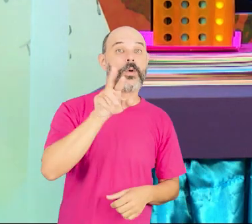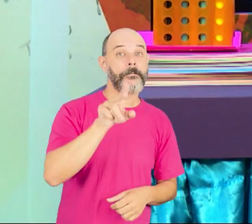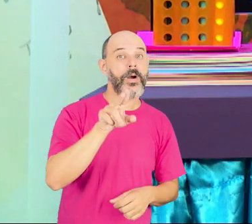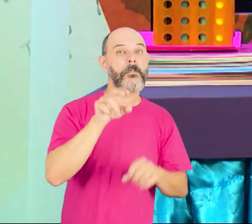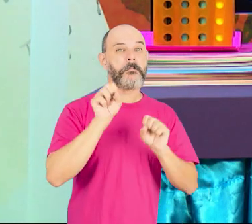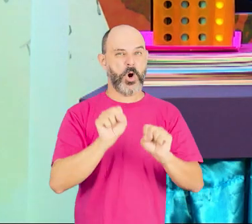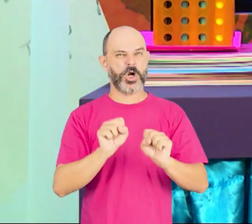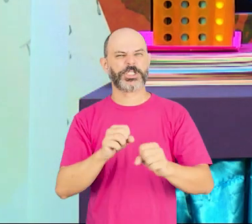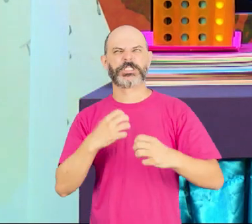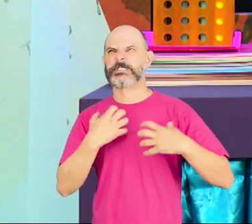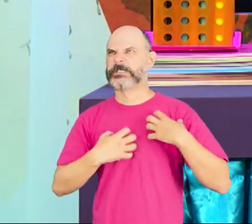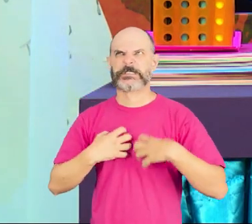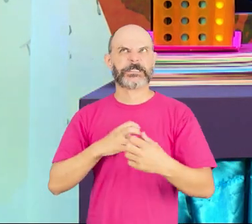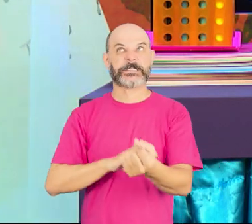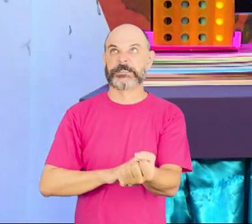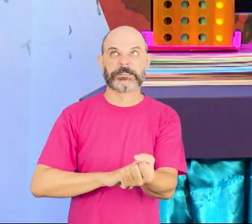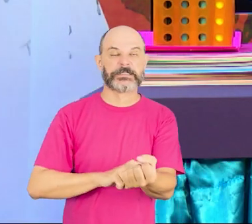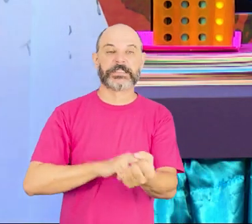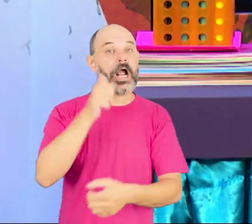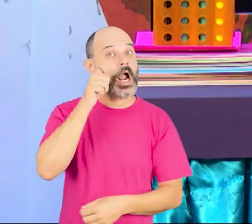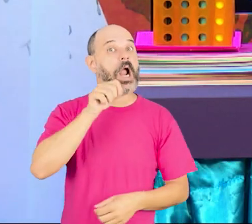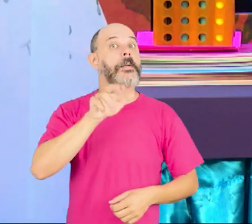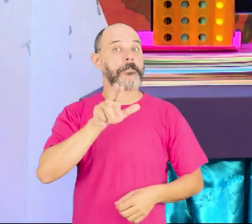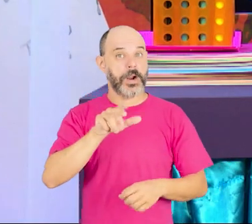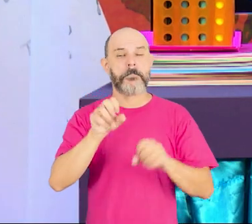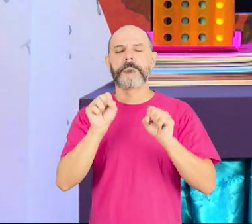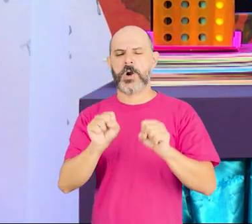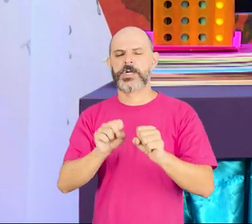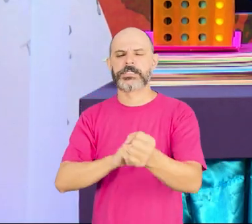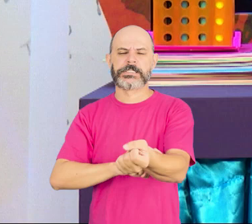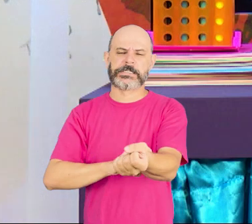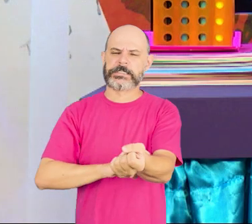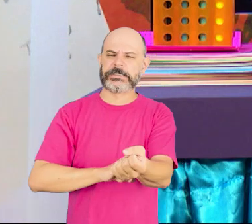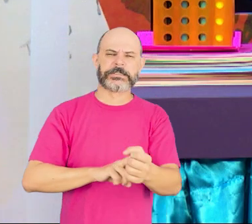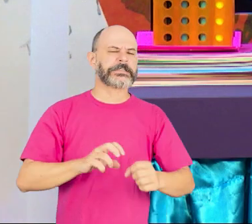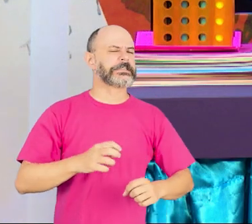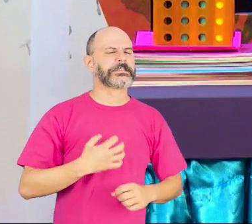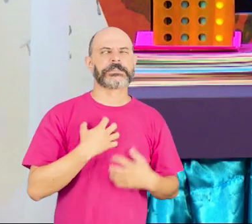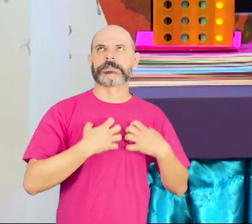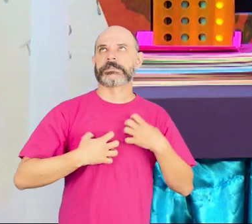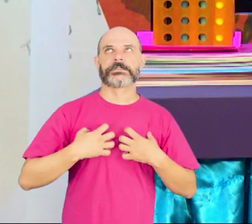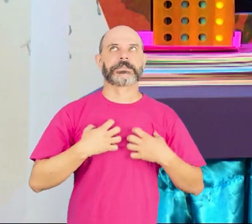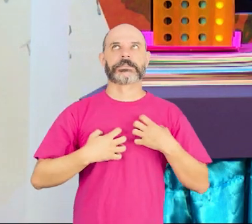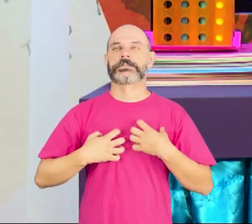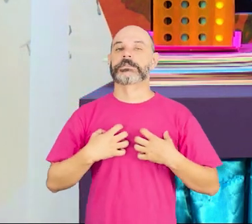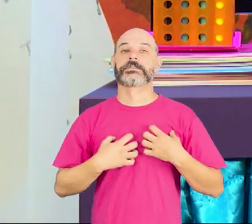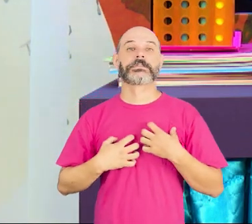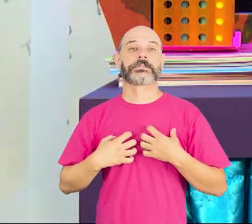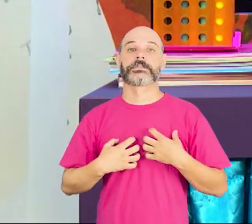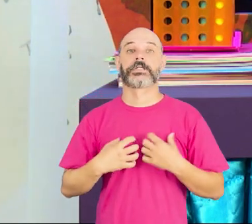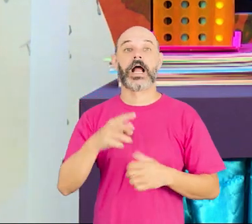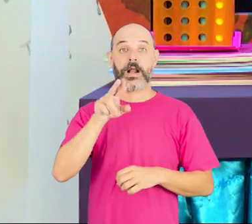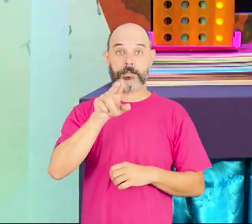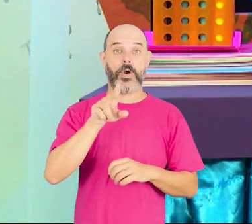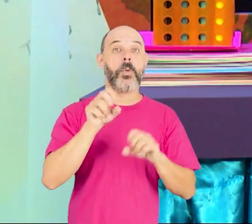O irmão pode irritar. A irmã pode irritar. Os irmãos podem irritar, os irmãos podem